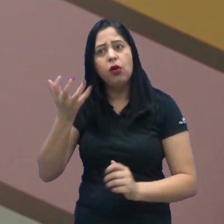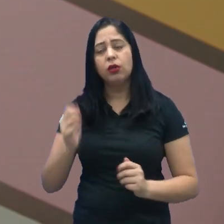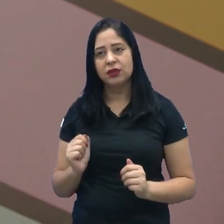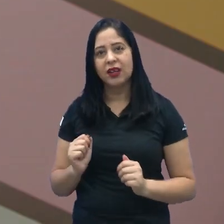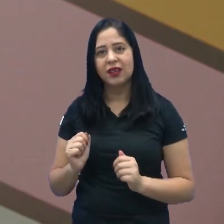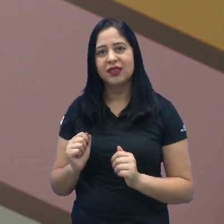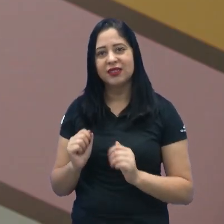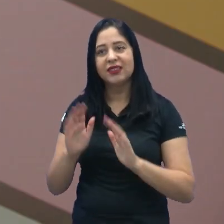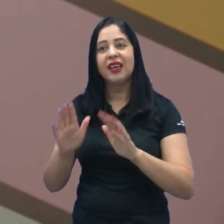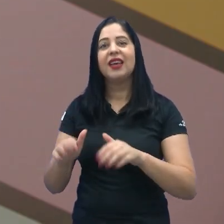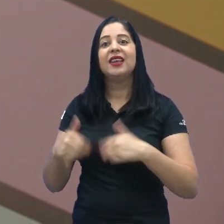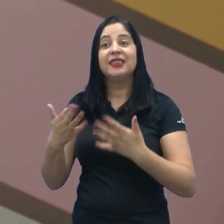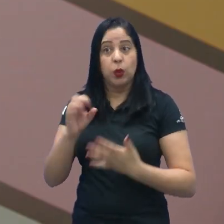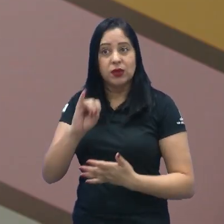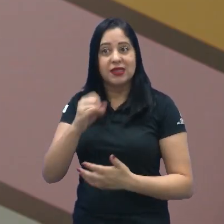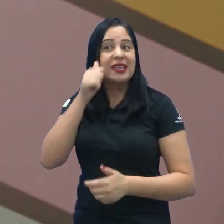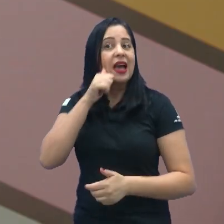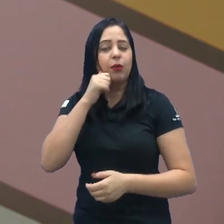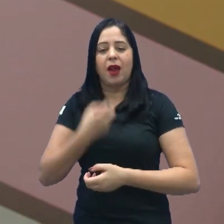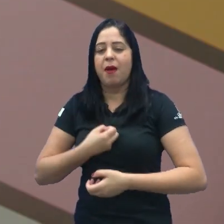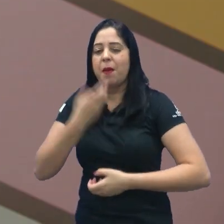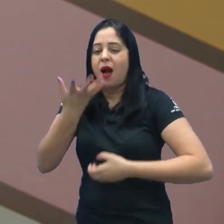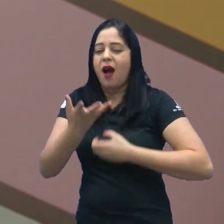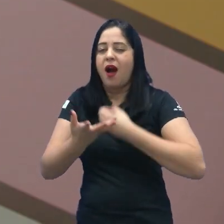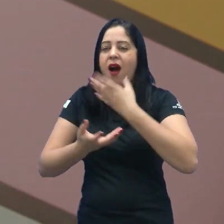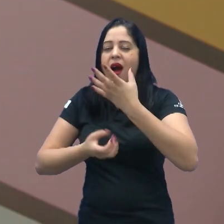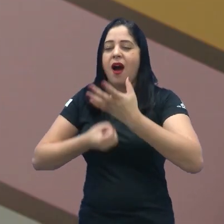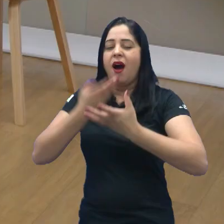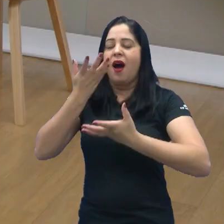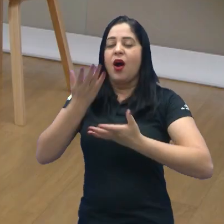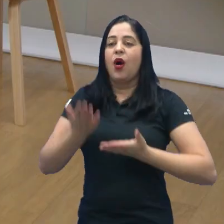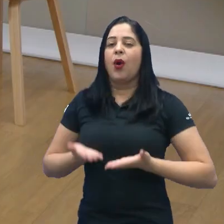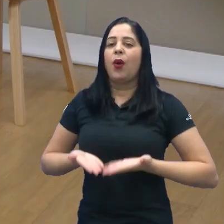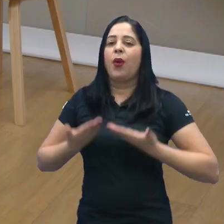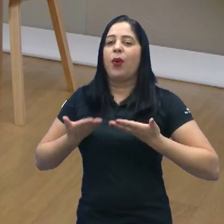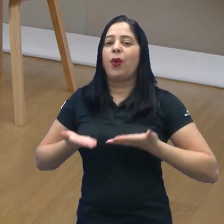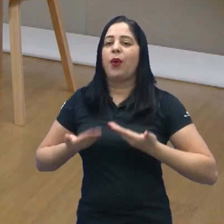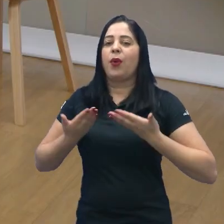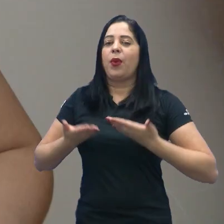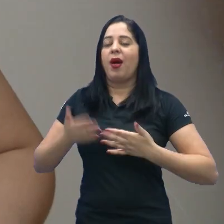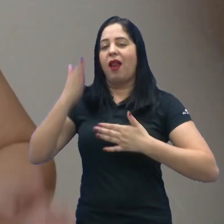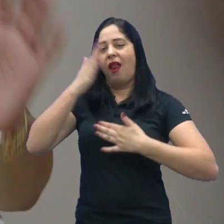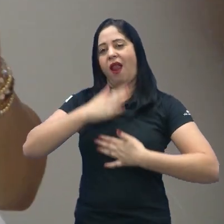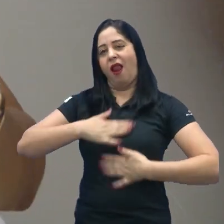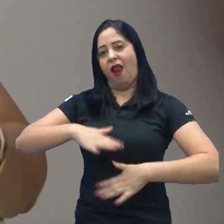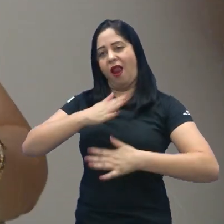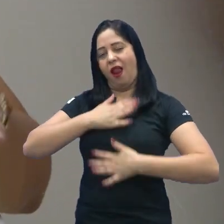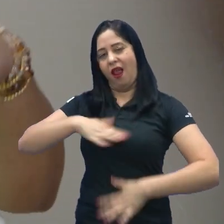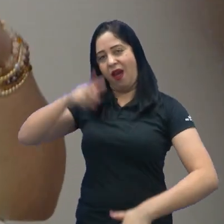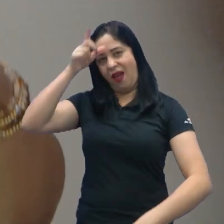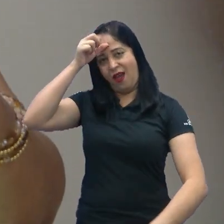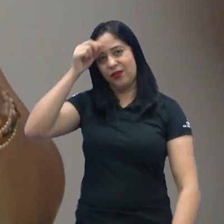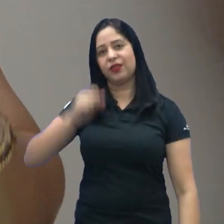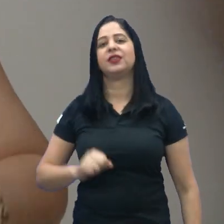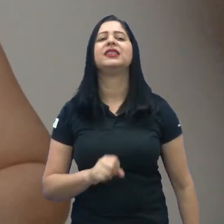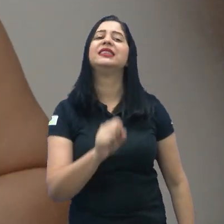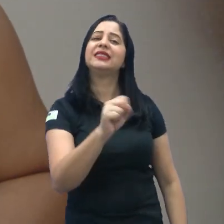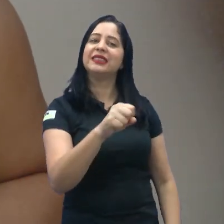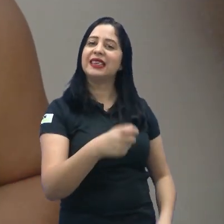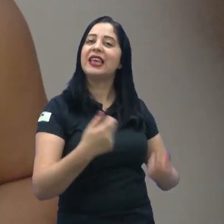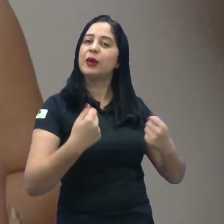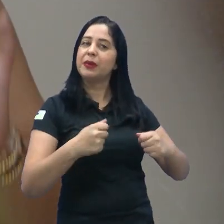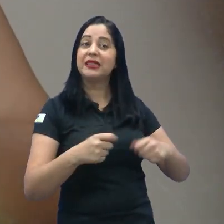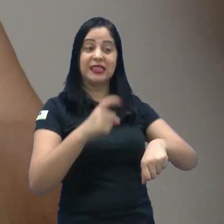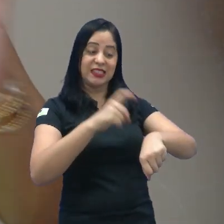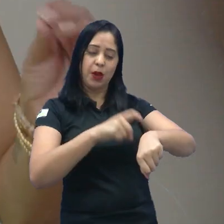alivia um pouco todo esse peso e faz com que ela encare com mais leveza esse momento. Ai, perfeito, é isso mesmo, levar com leveza esse